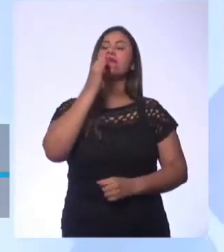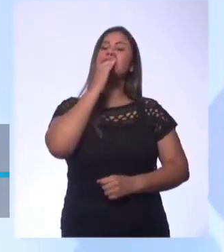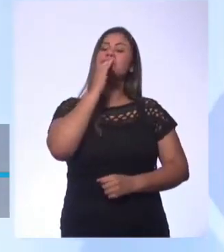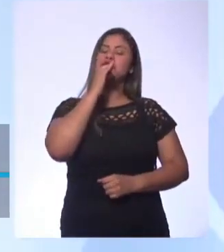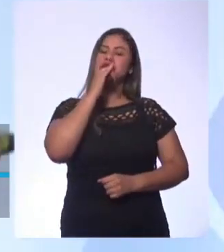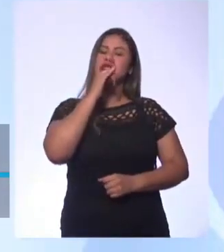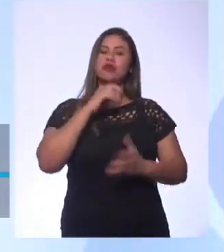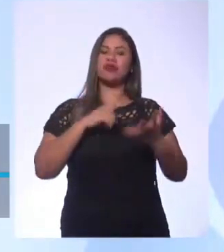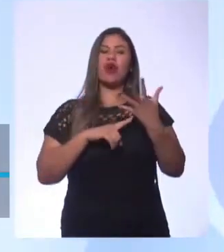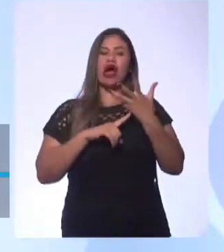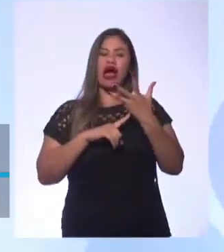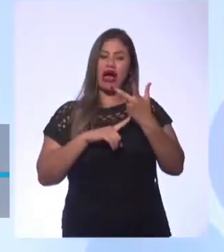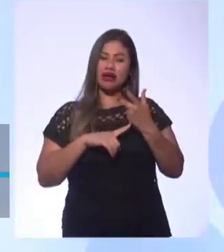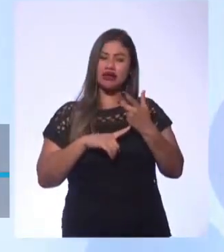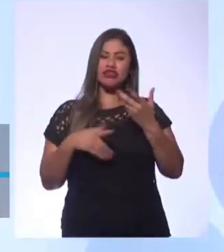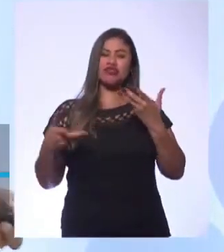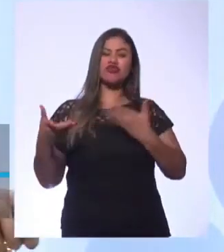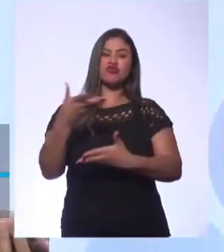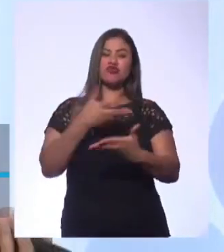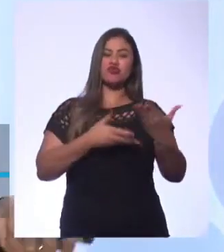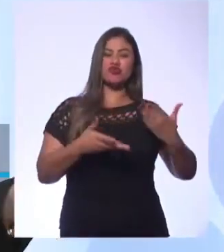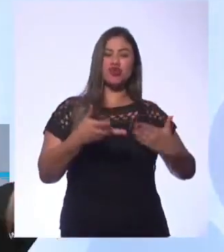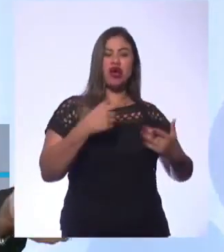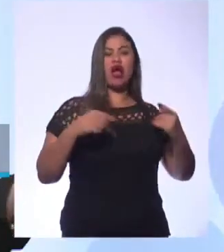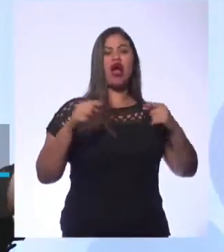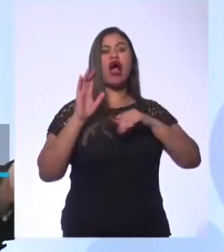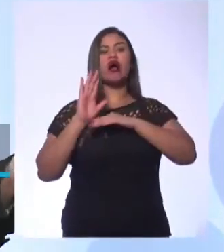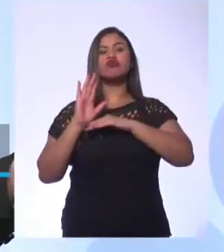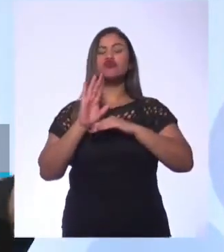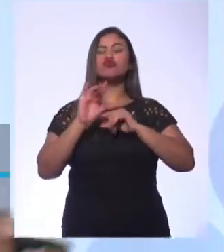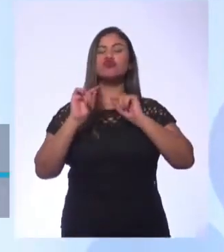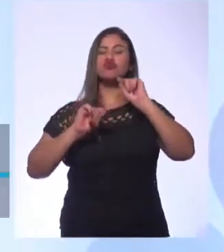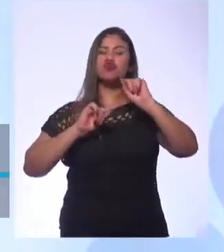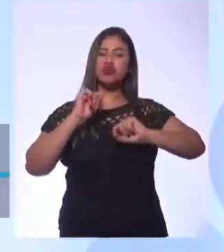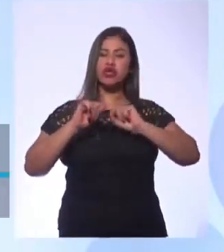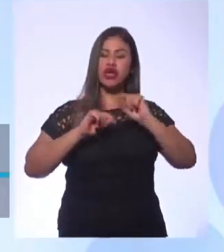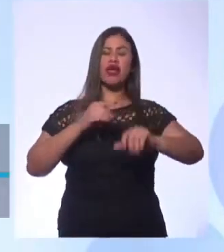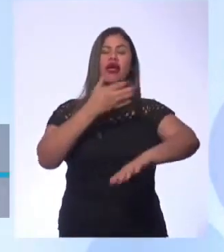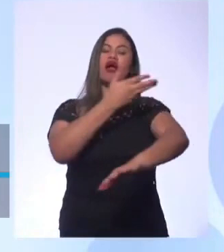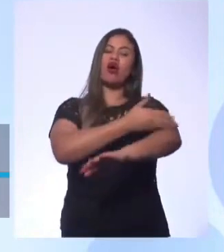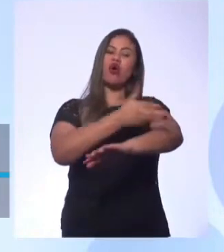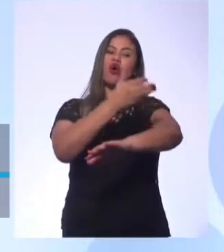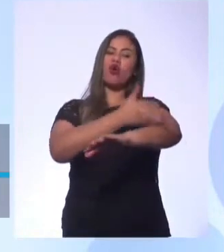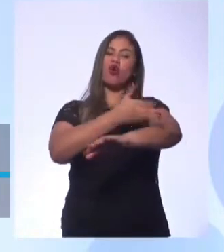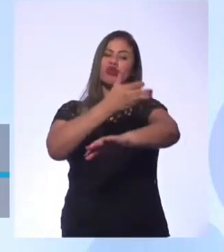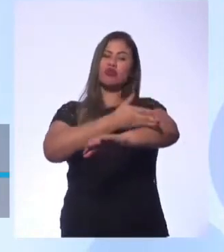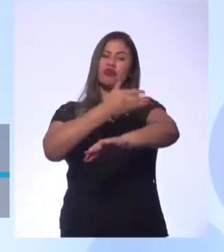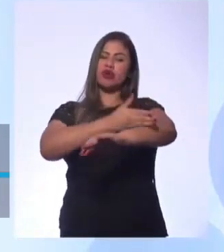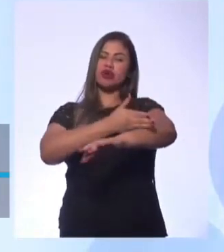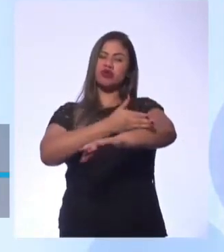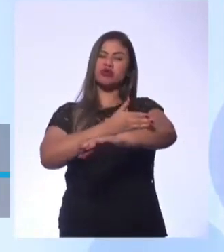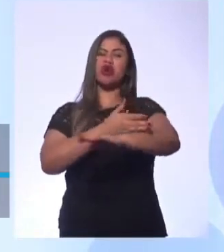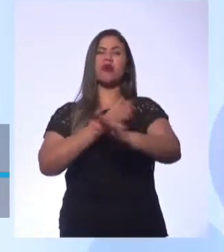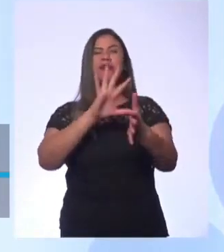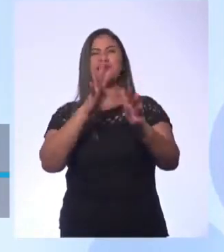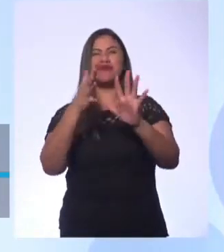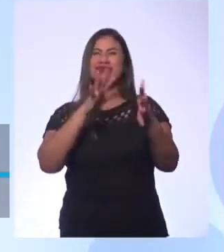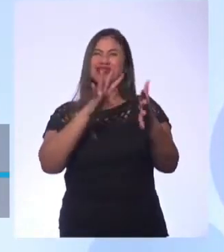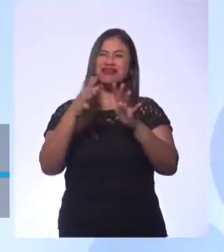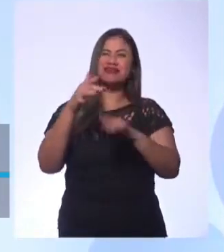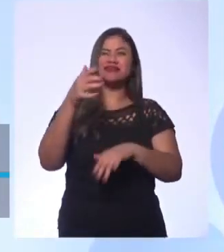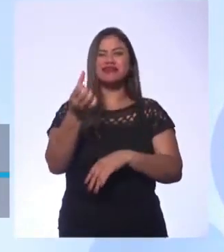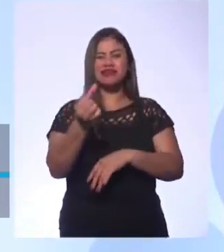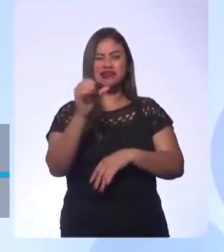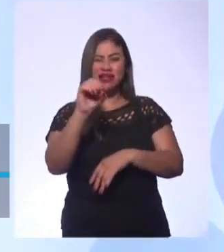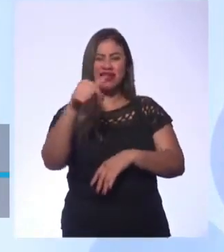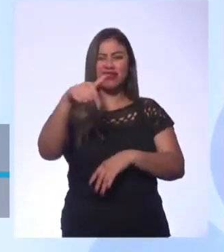da arte colaborativa, né, ela também é uma questão contemporânea, né? Ela surge a partir aí da década de 60, 70